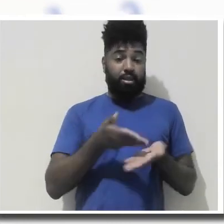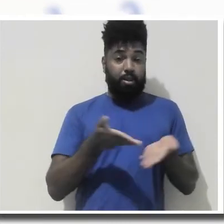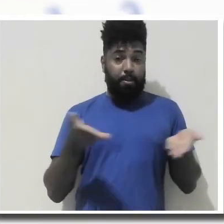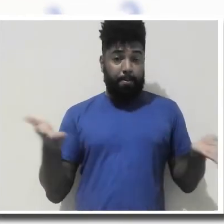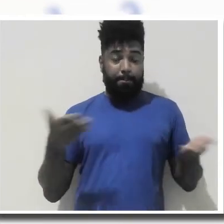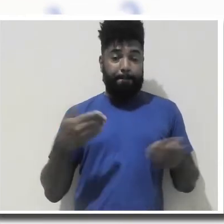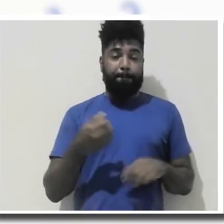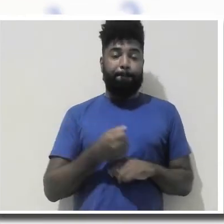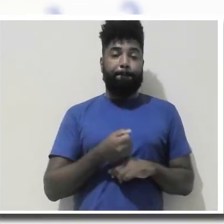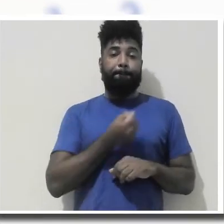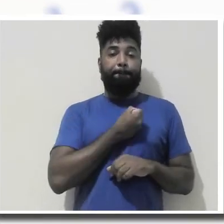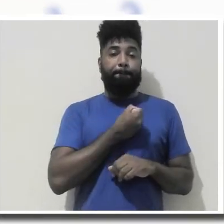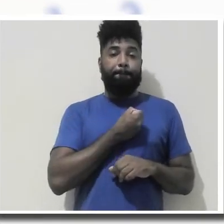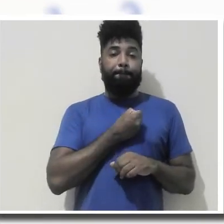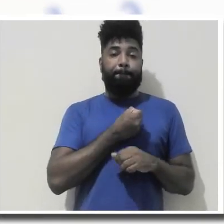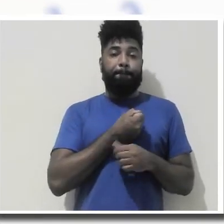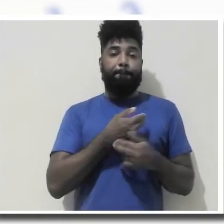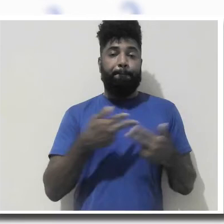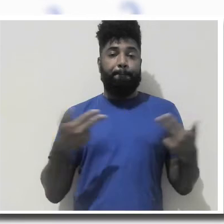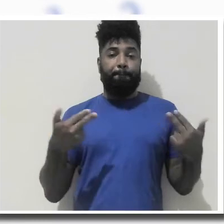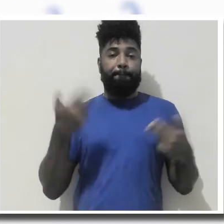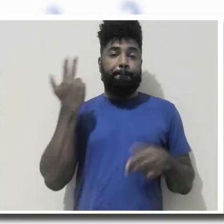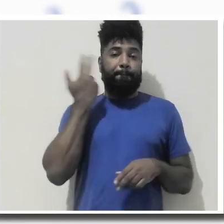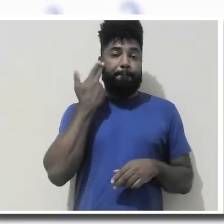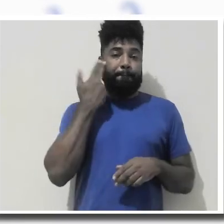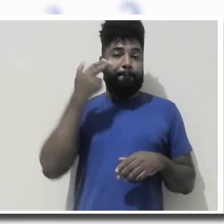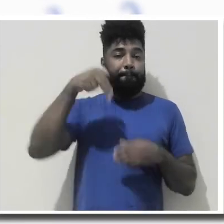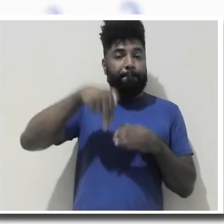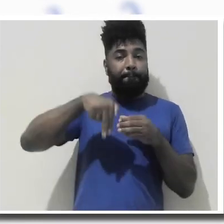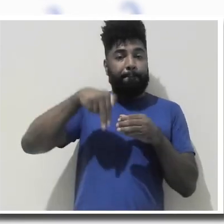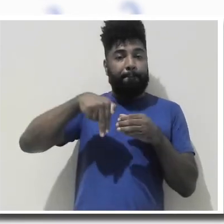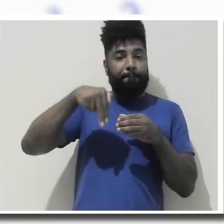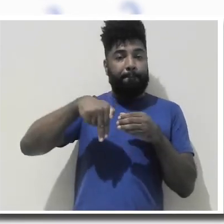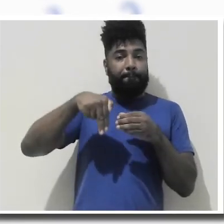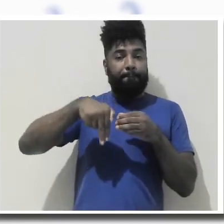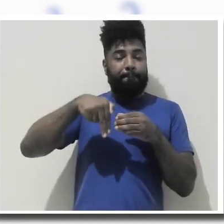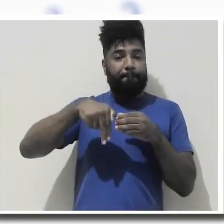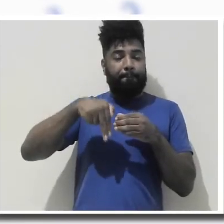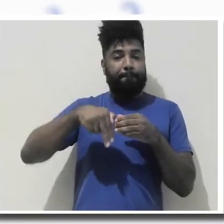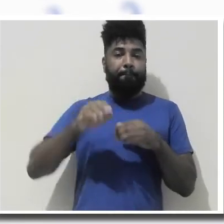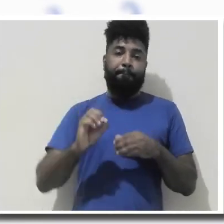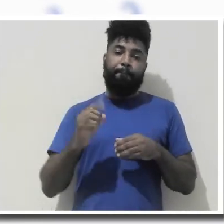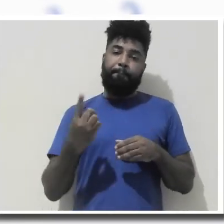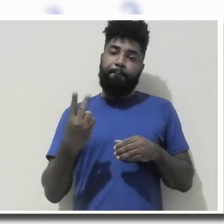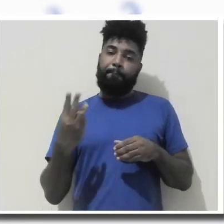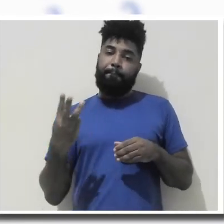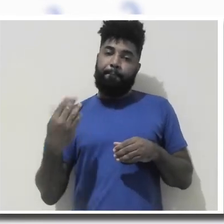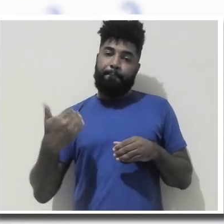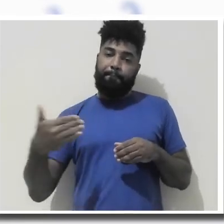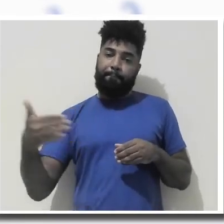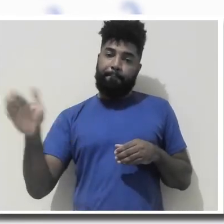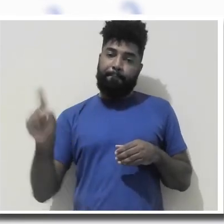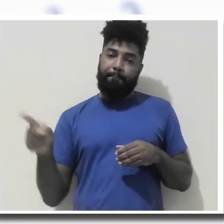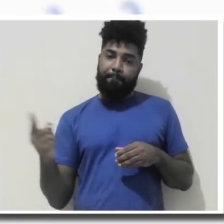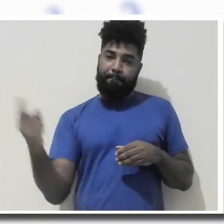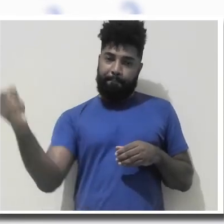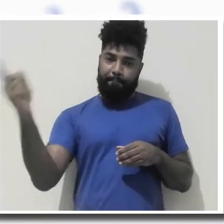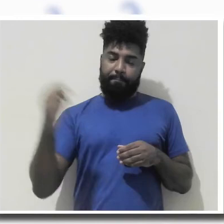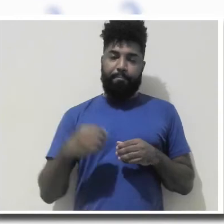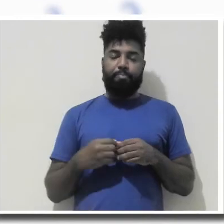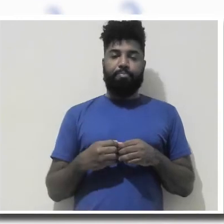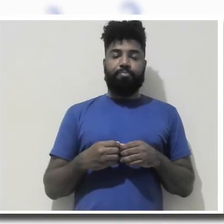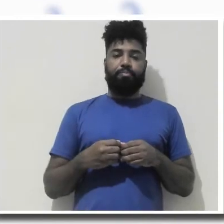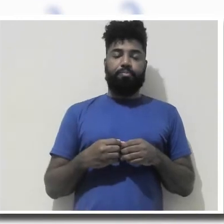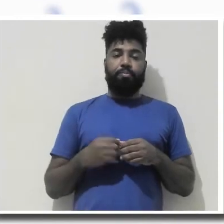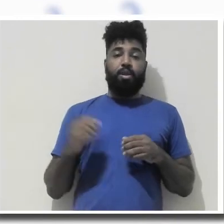o conjunto dos números naturais, 0, 1, 2, 3 e infinitamente.